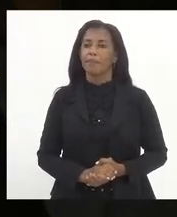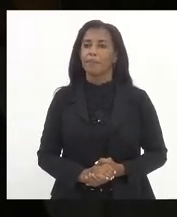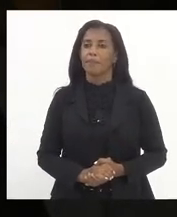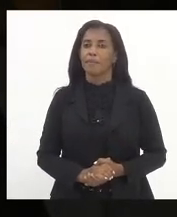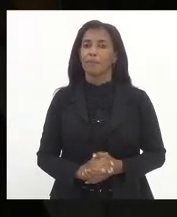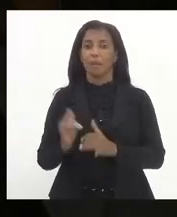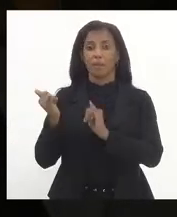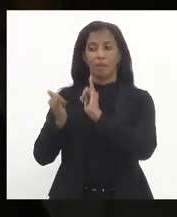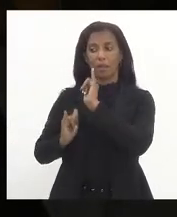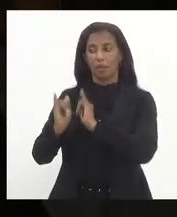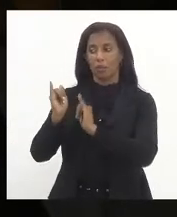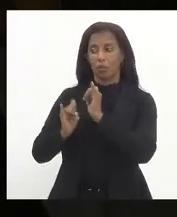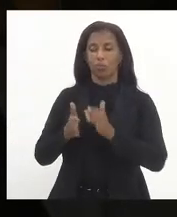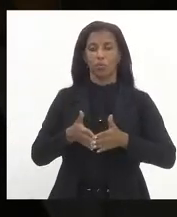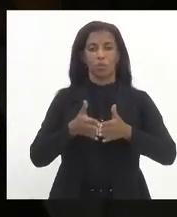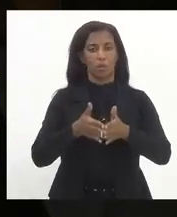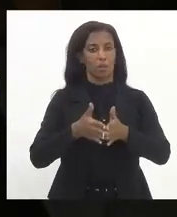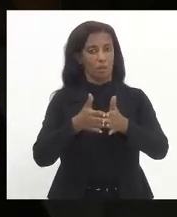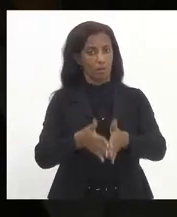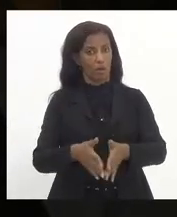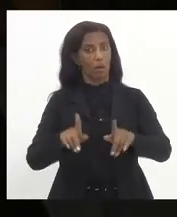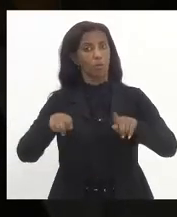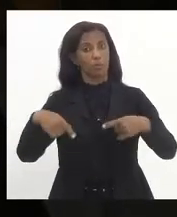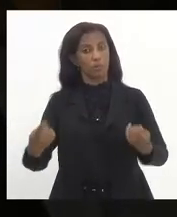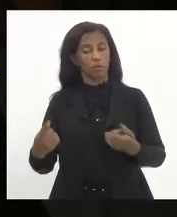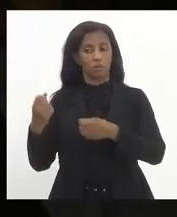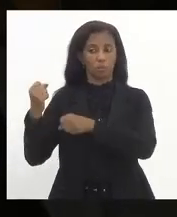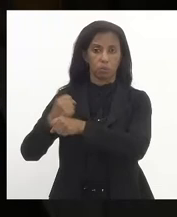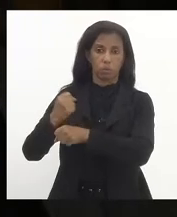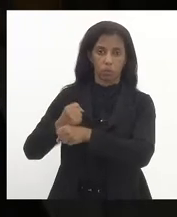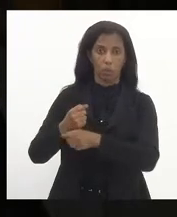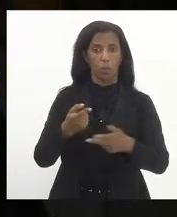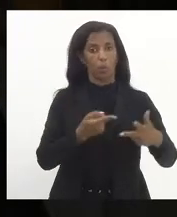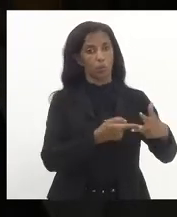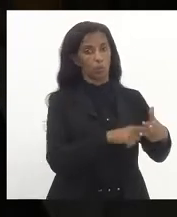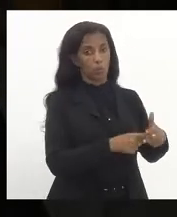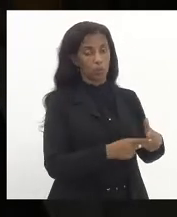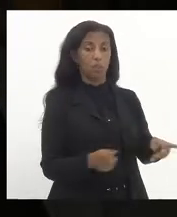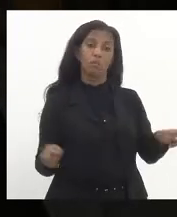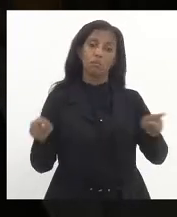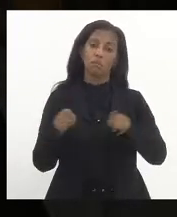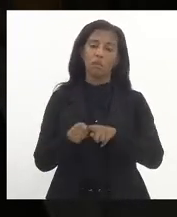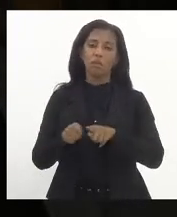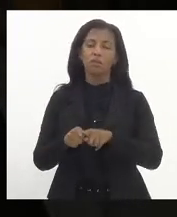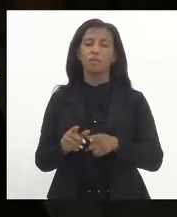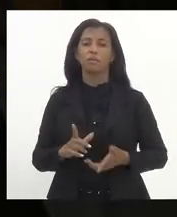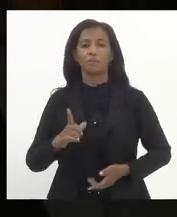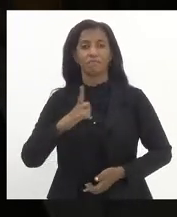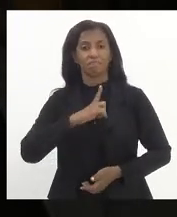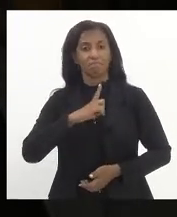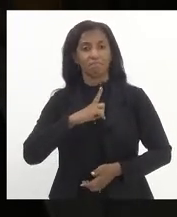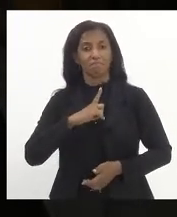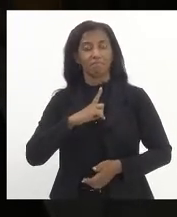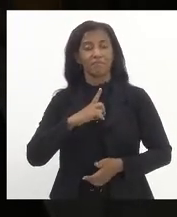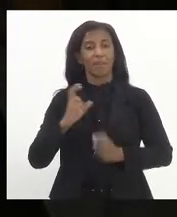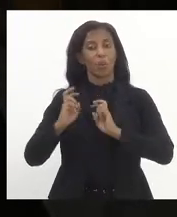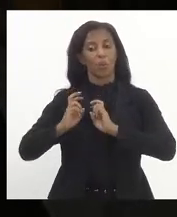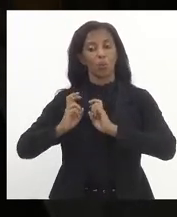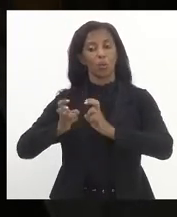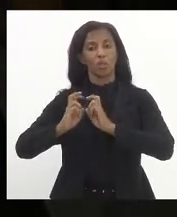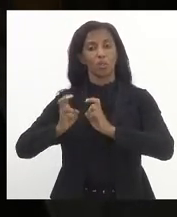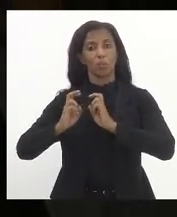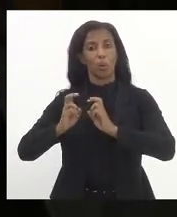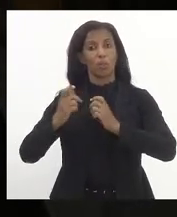da indústria naval propriamente dita, tanto a construção quanto os reparos, mas que engloba o transporte aquaviário